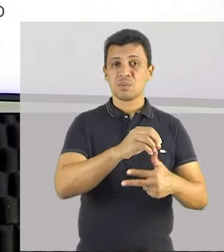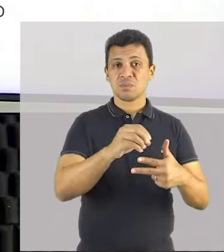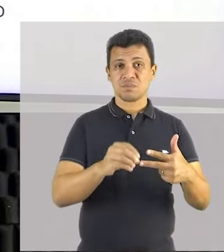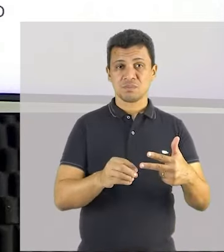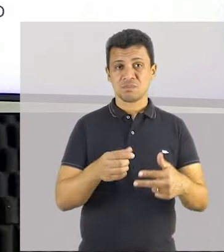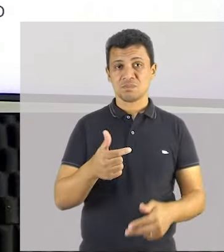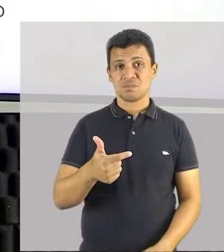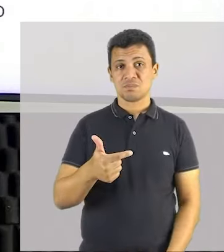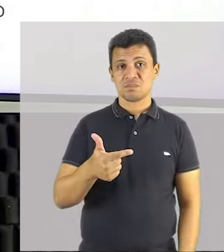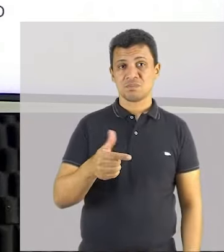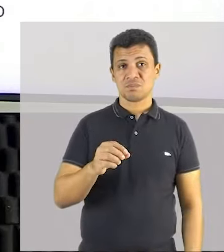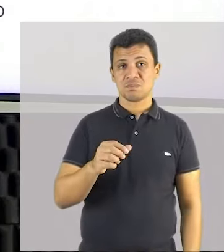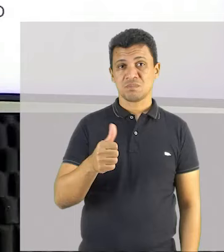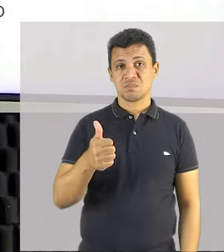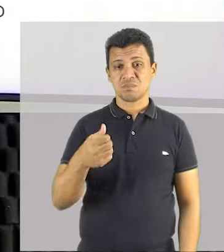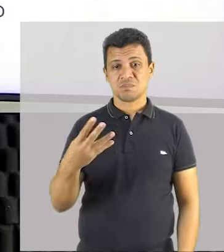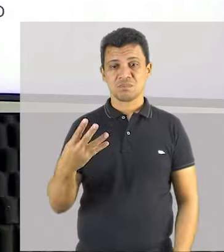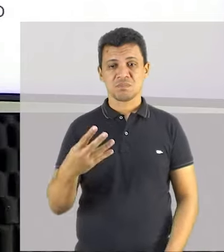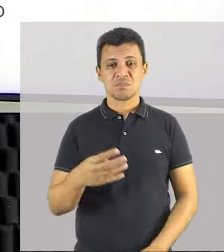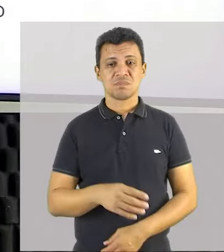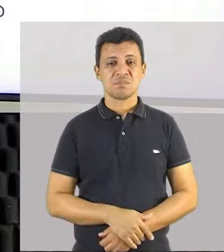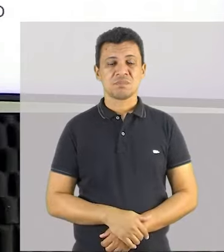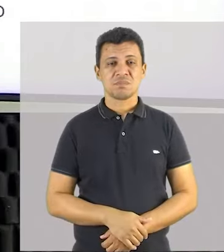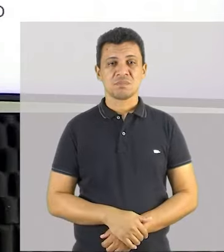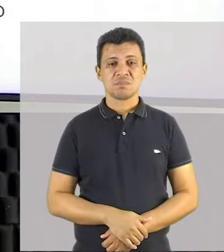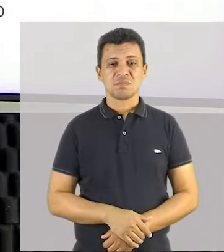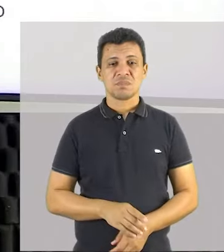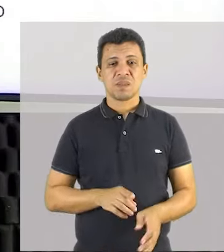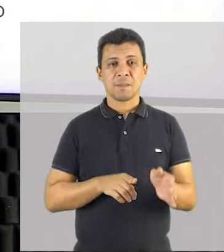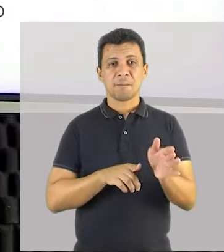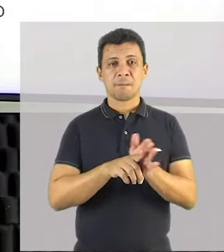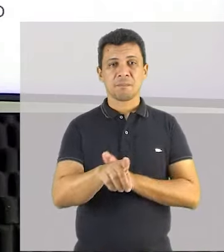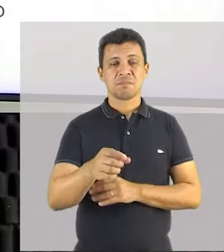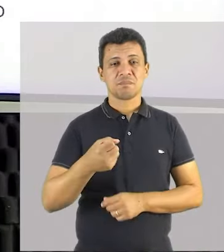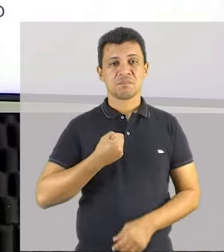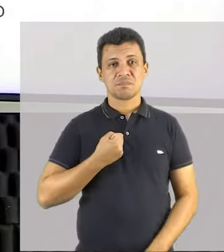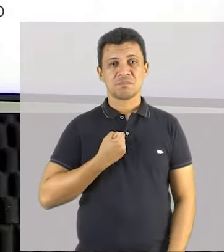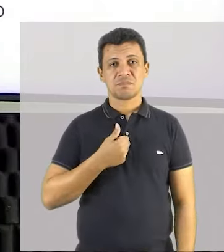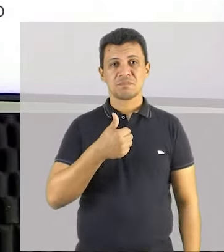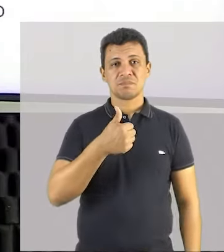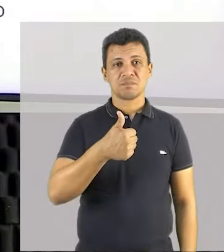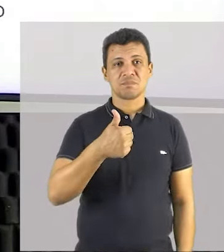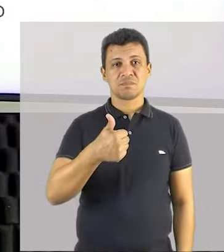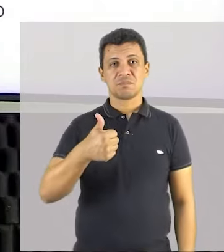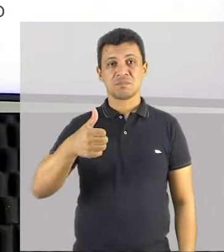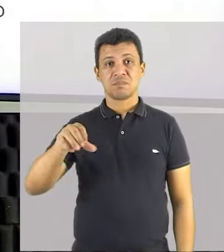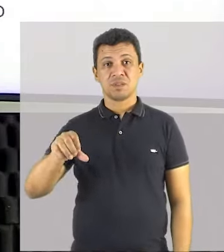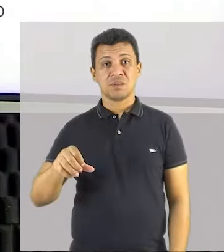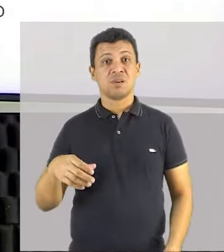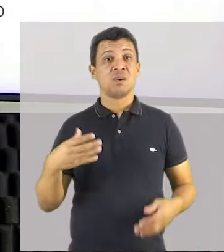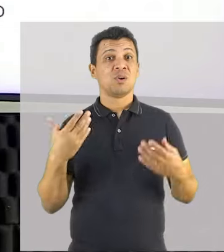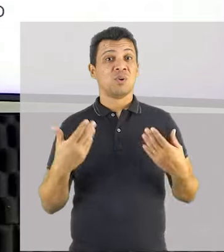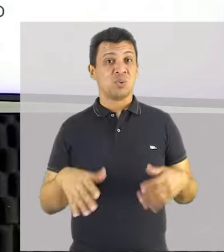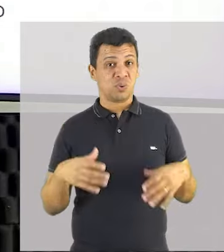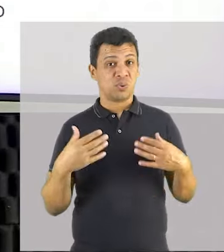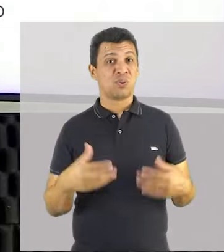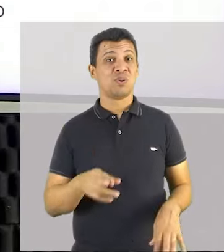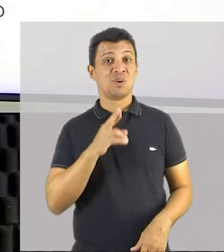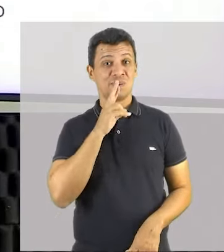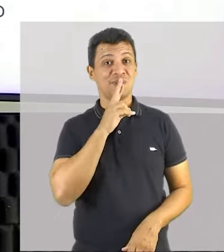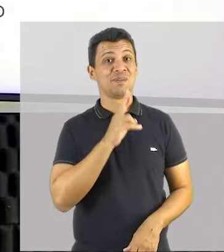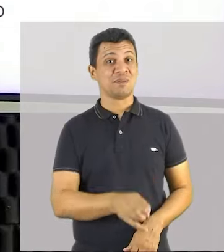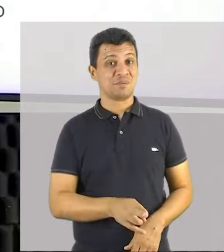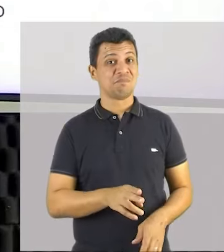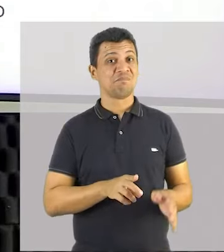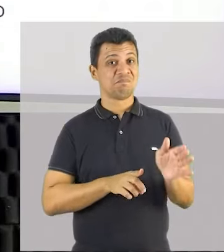2014 né é a nossa questão de número 119 então vejam o tanto de questões aí que a gente já respondeu Tá